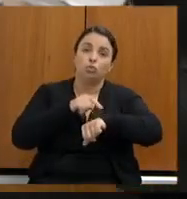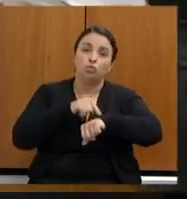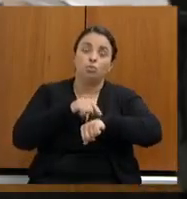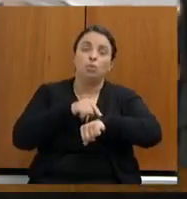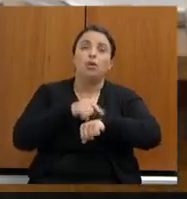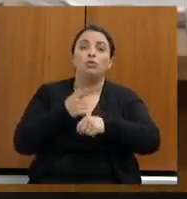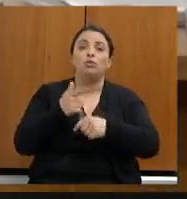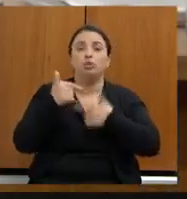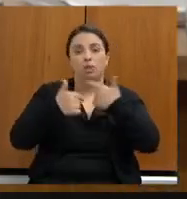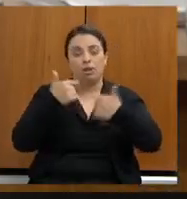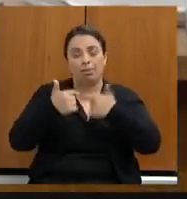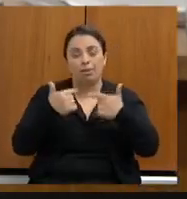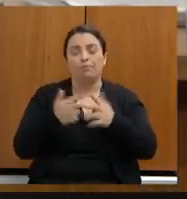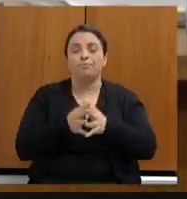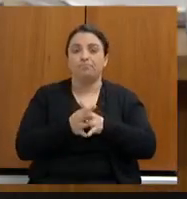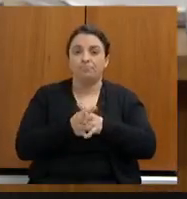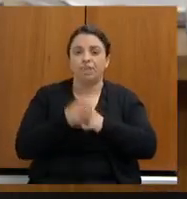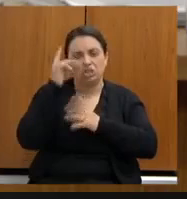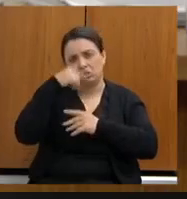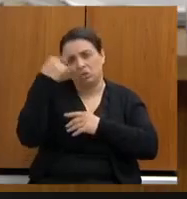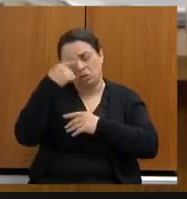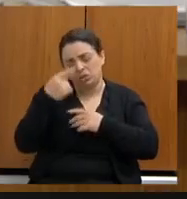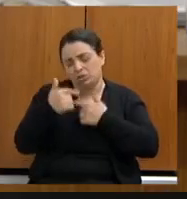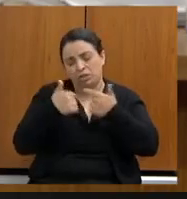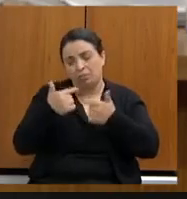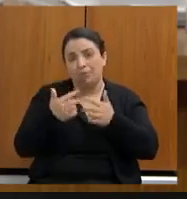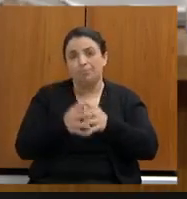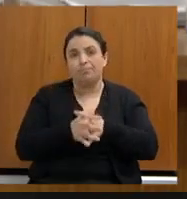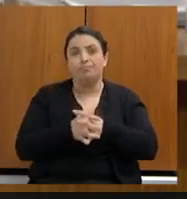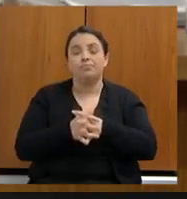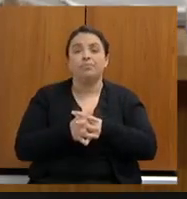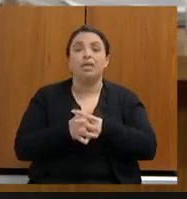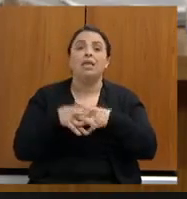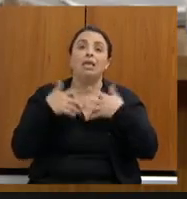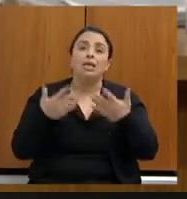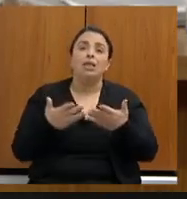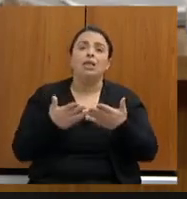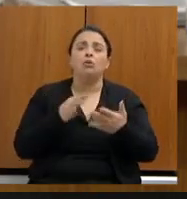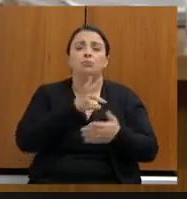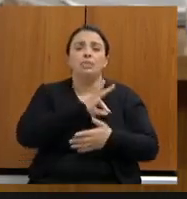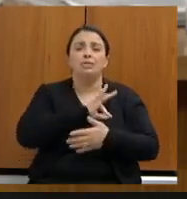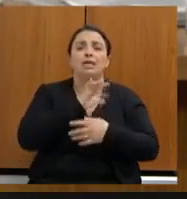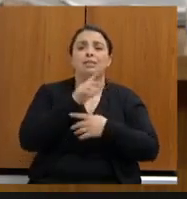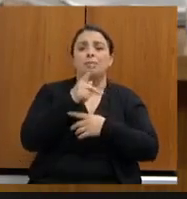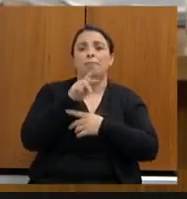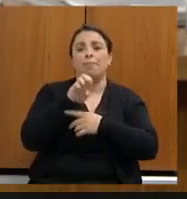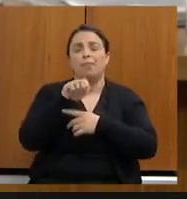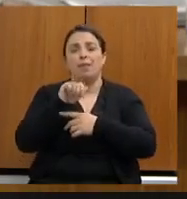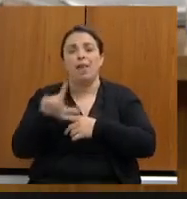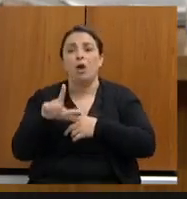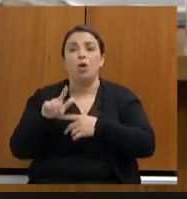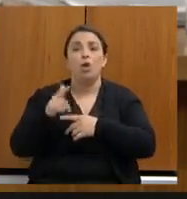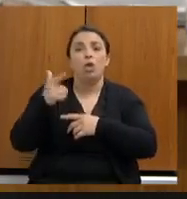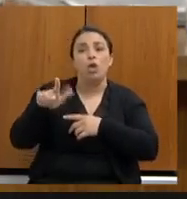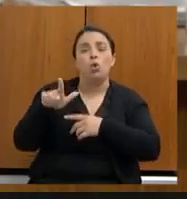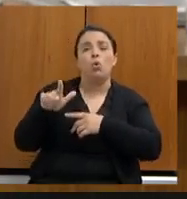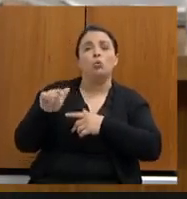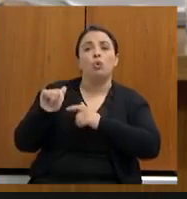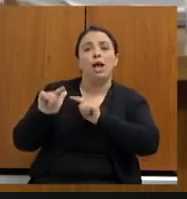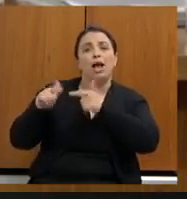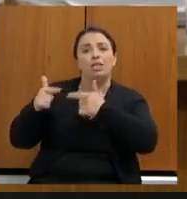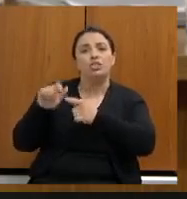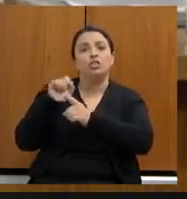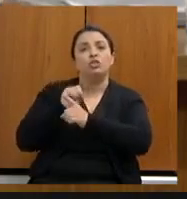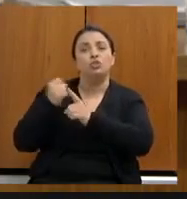nós tomamos conhecimento que os policiais nem policiais analisemos agente socioeducativo durante o